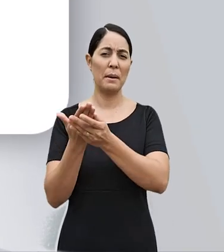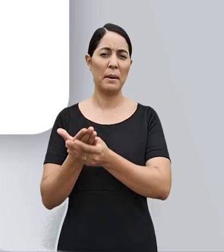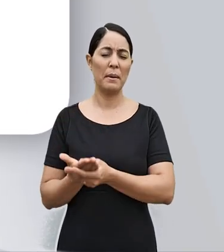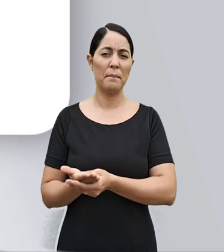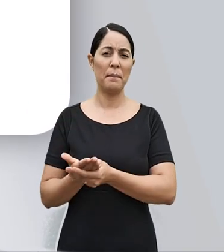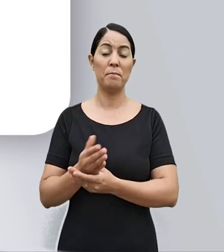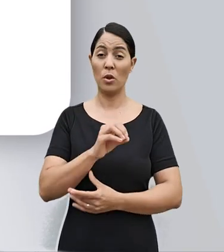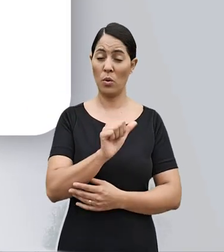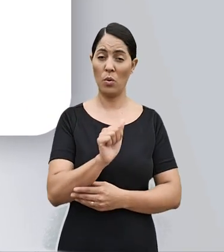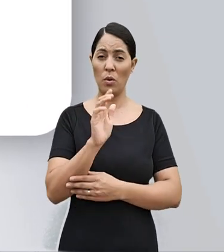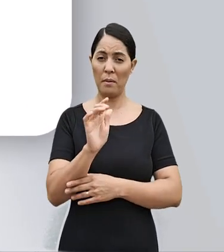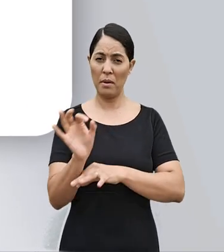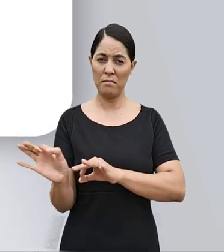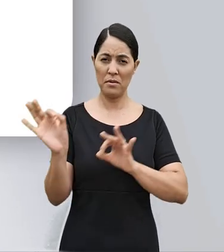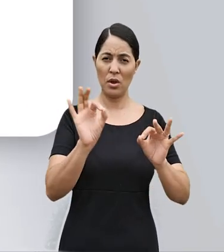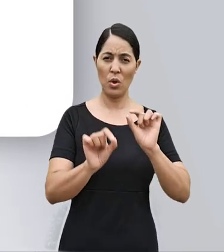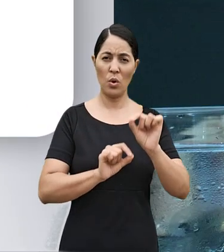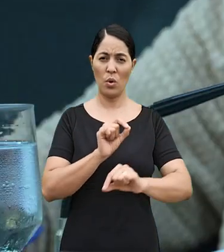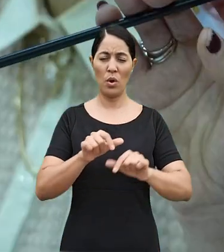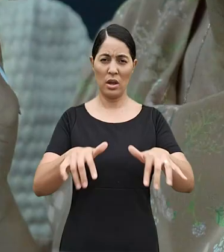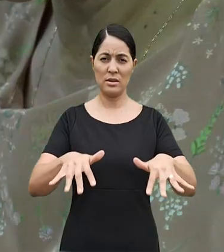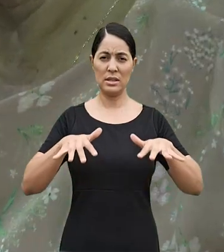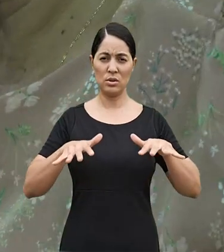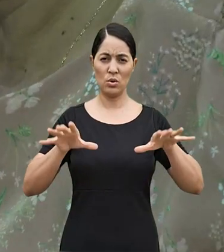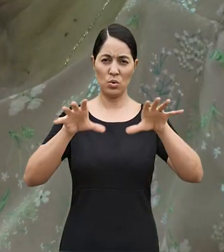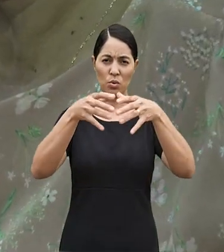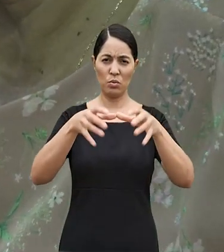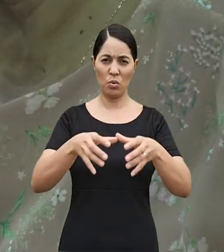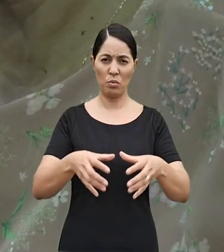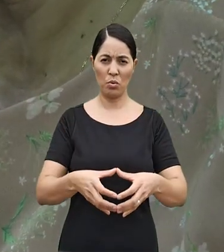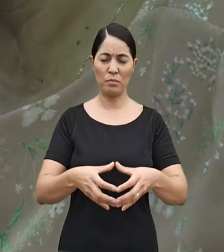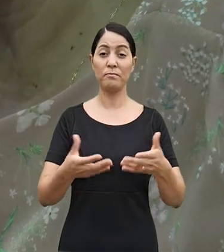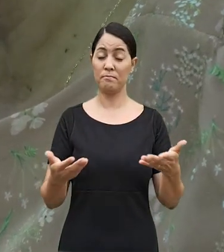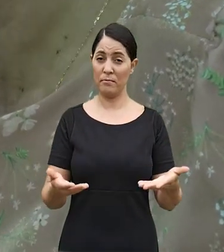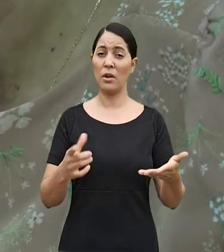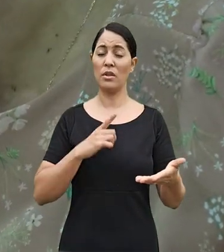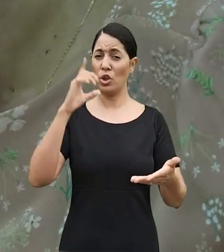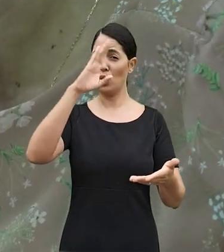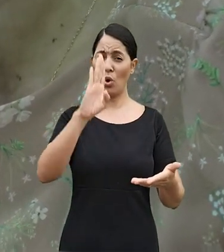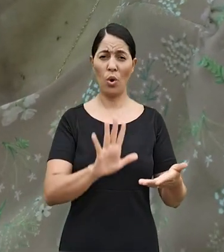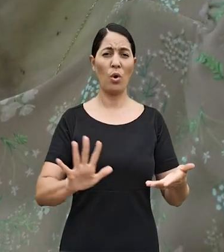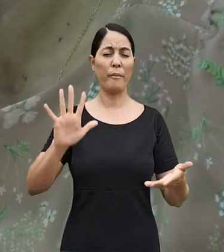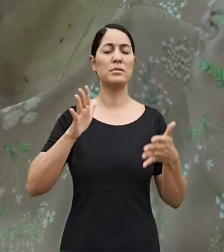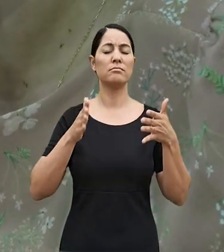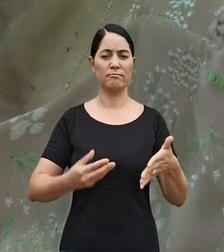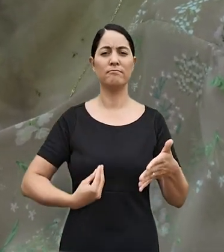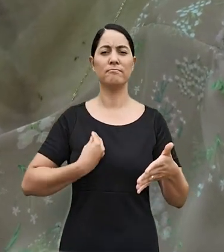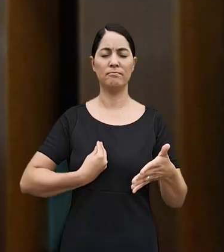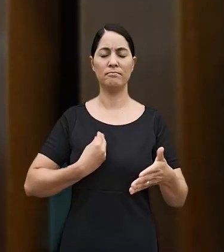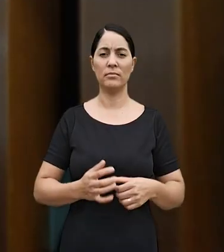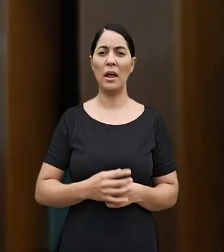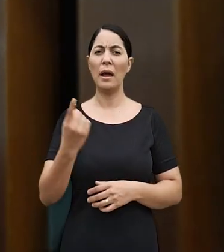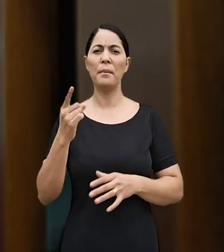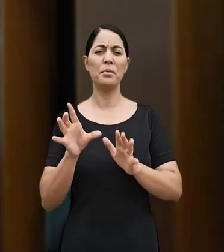de sessões das câmaras e turmas, com a presença de colegiados de todo o Brasil. A primeira Câmara, presidida pela secretária-geral da